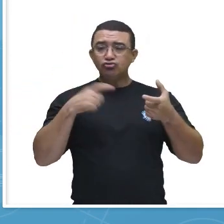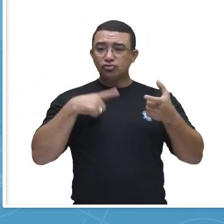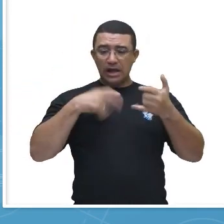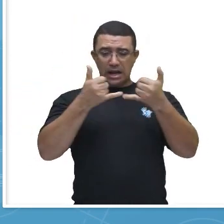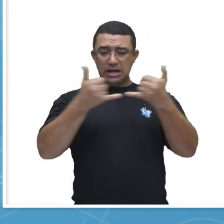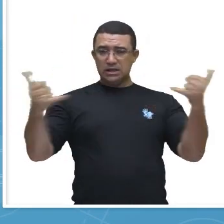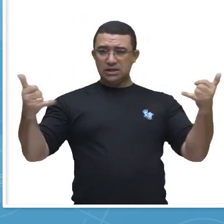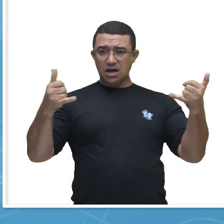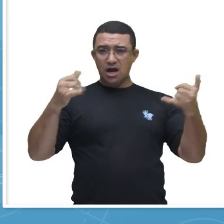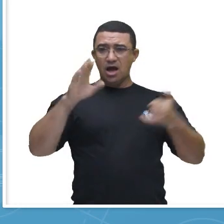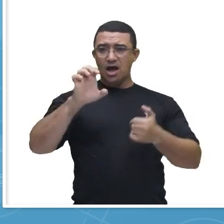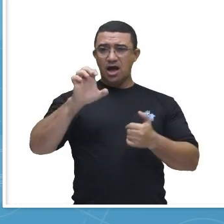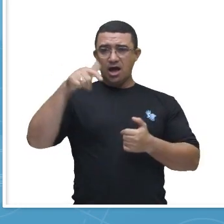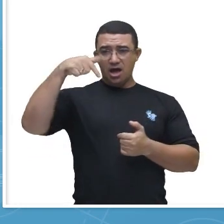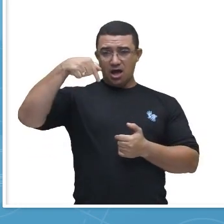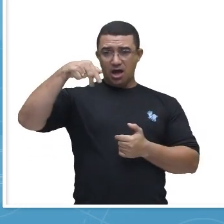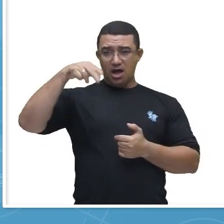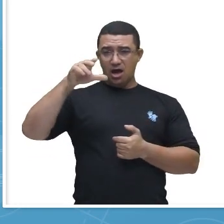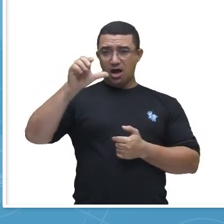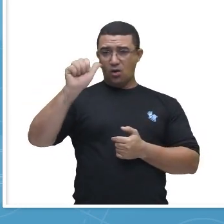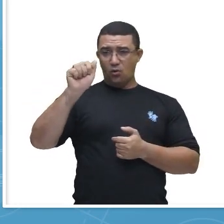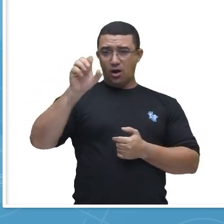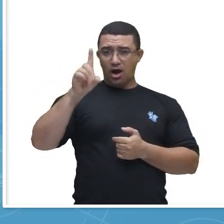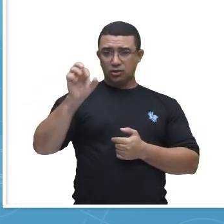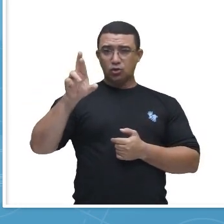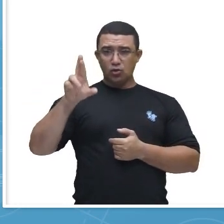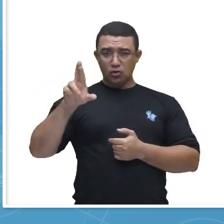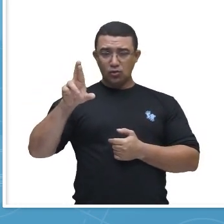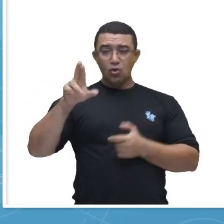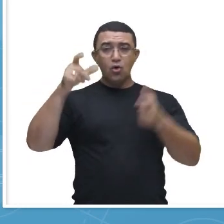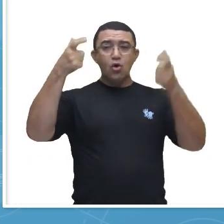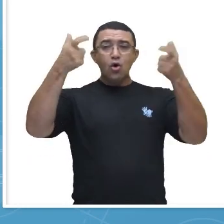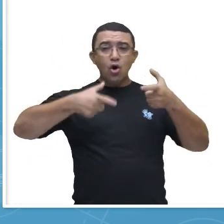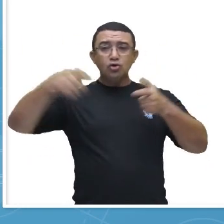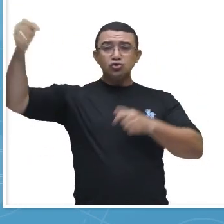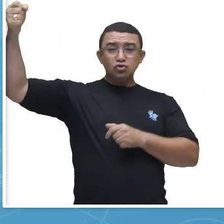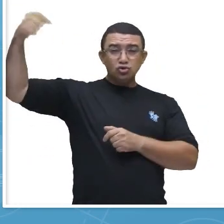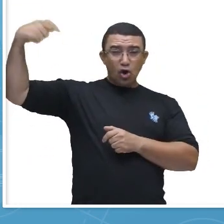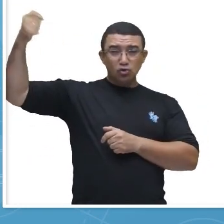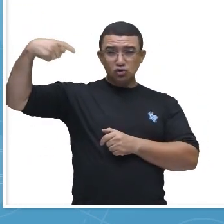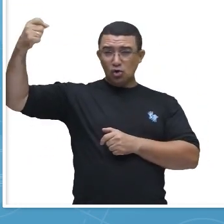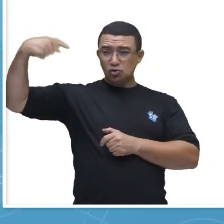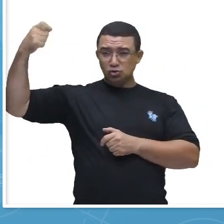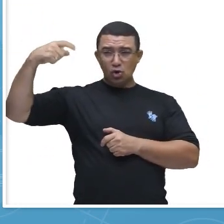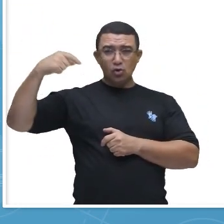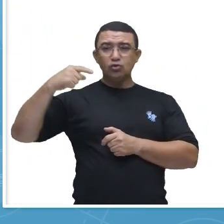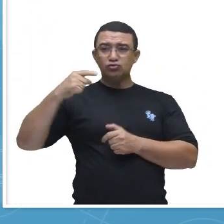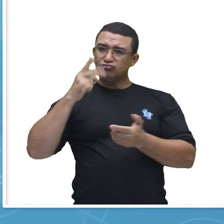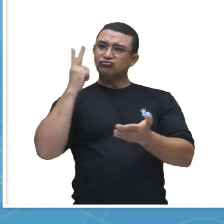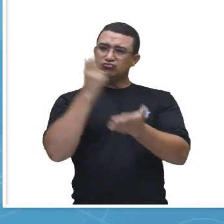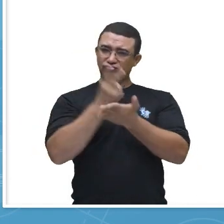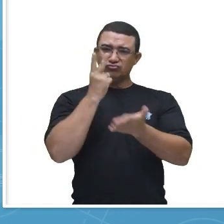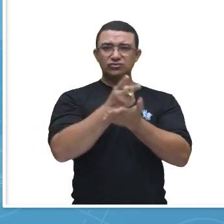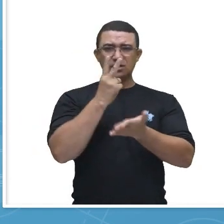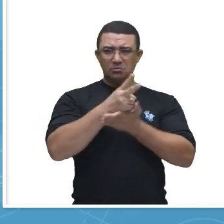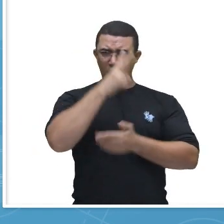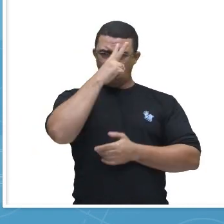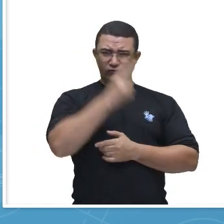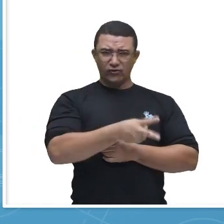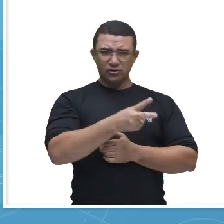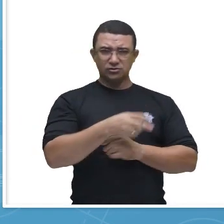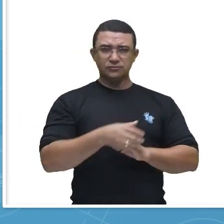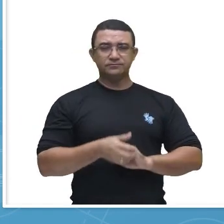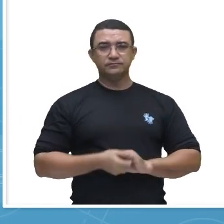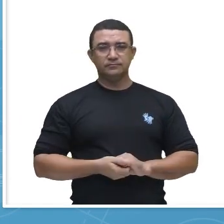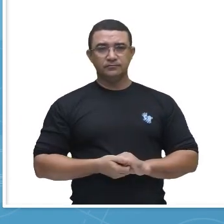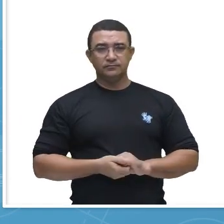Equador, zona da Terra onde os raios solares incidem perpendicularmente, né?